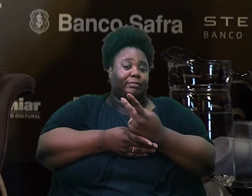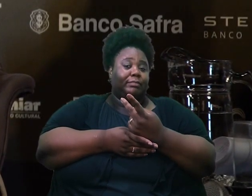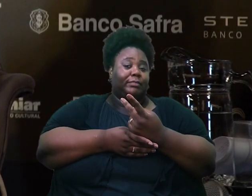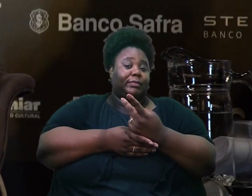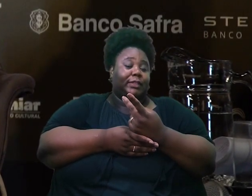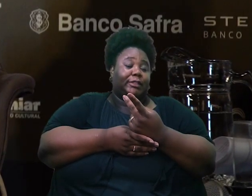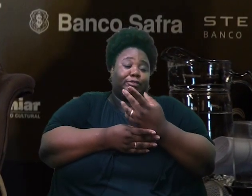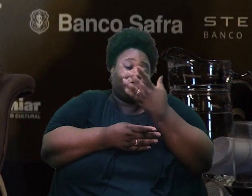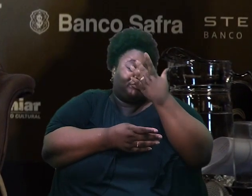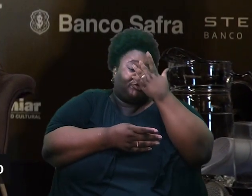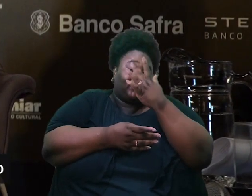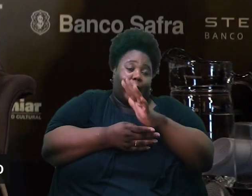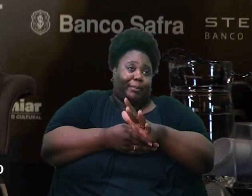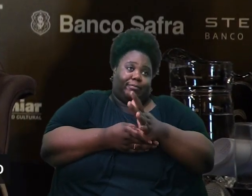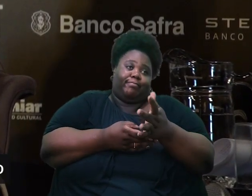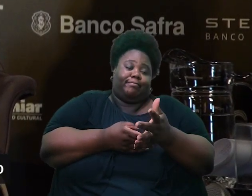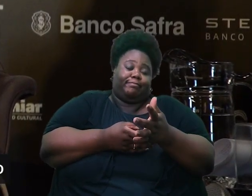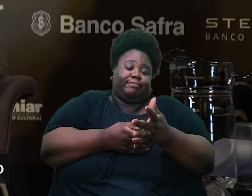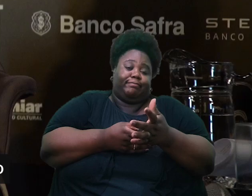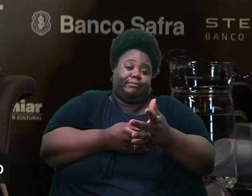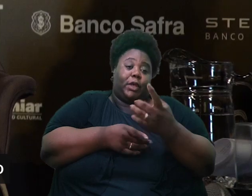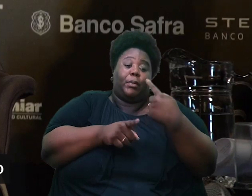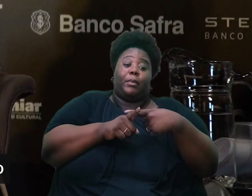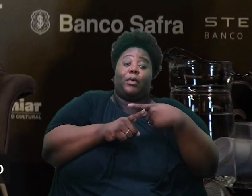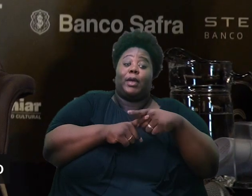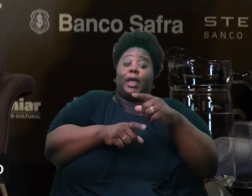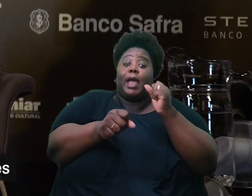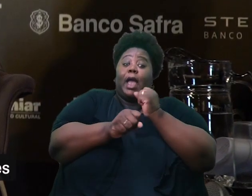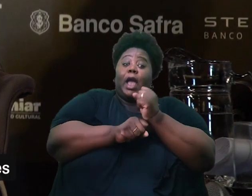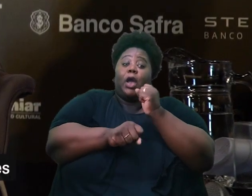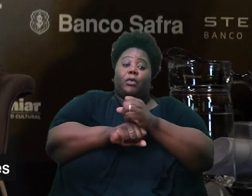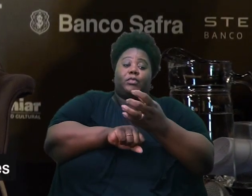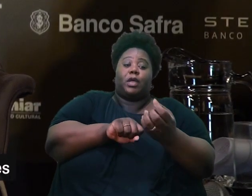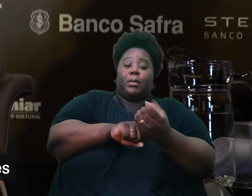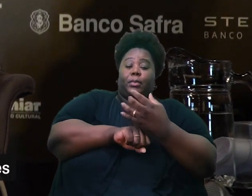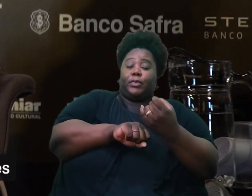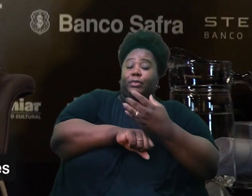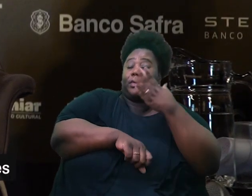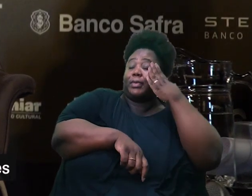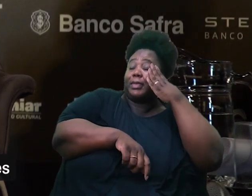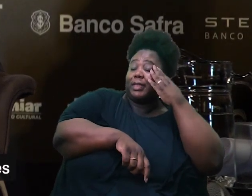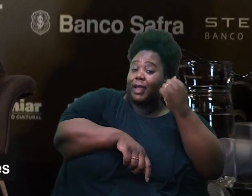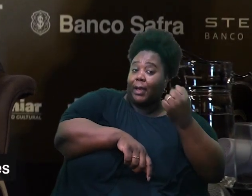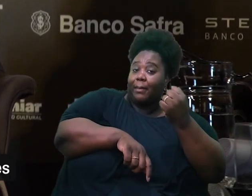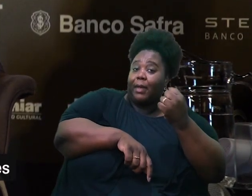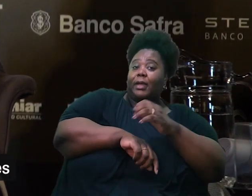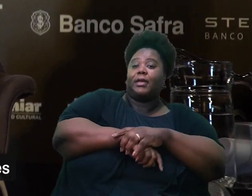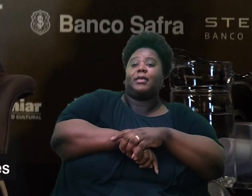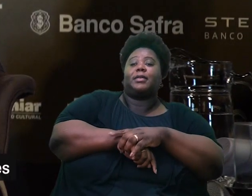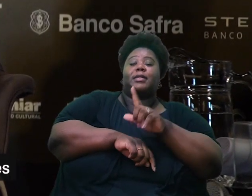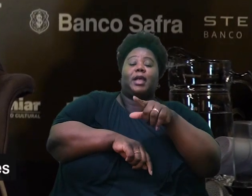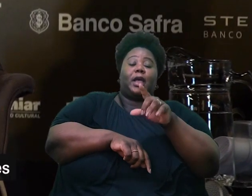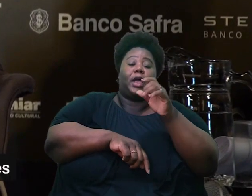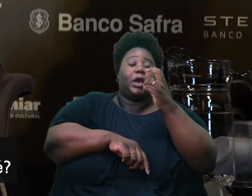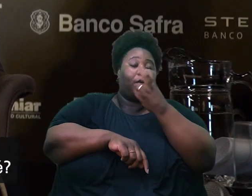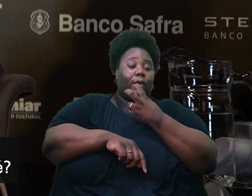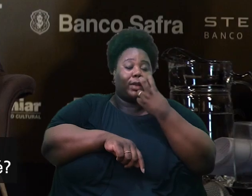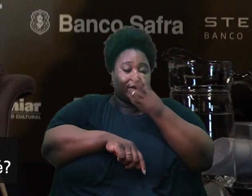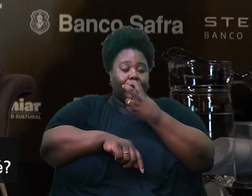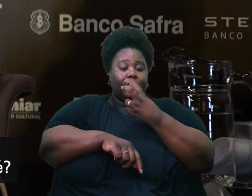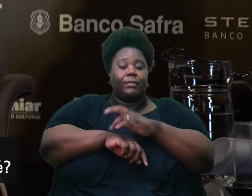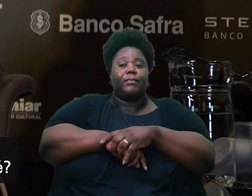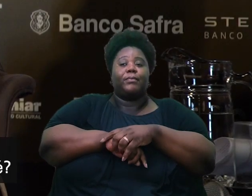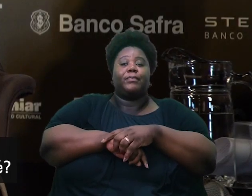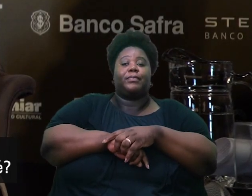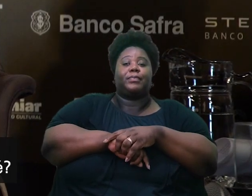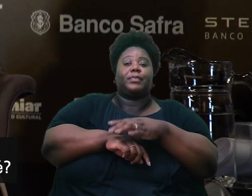ignoram. Porque a construção, a produção de saber, no âmbito das oralidades, que